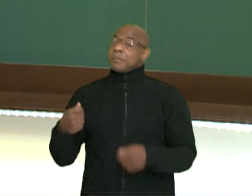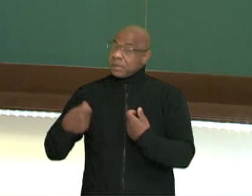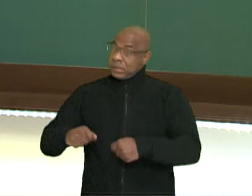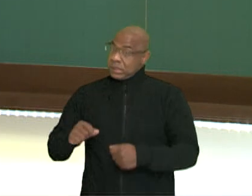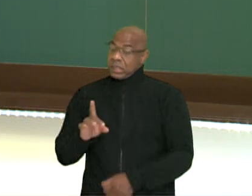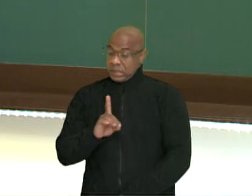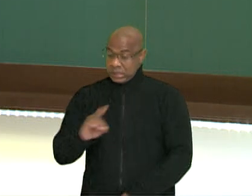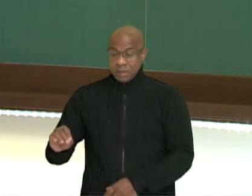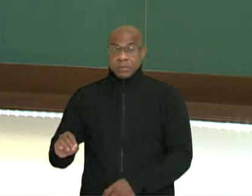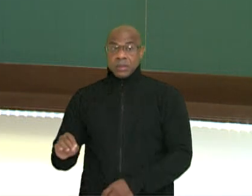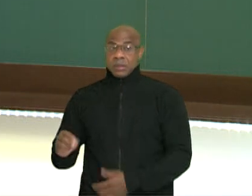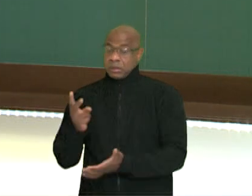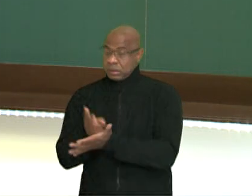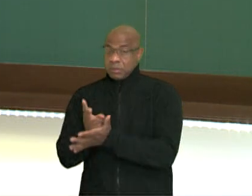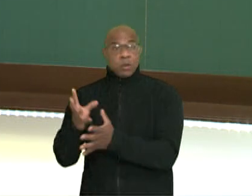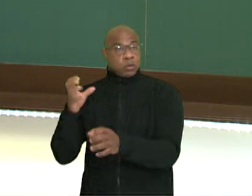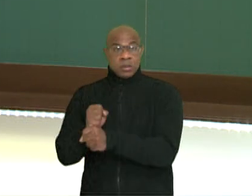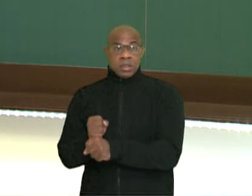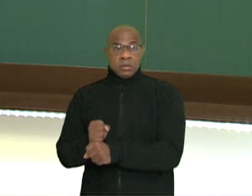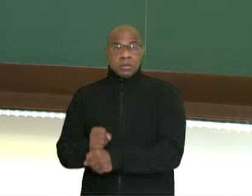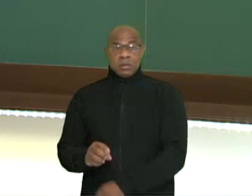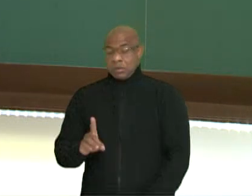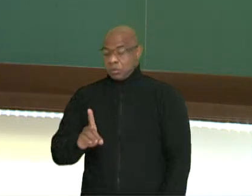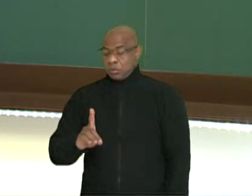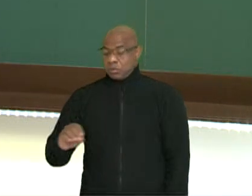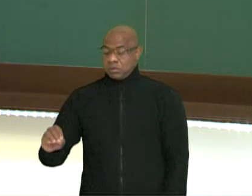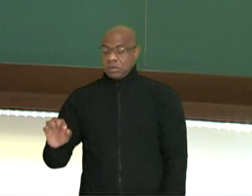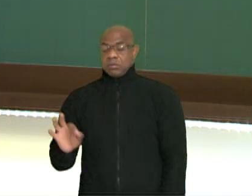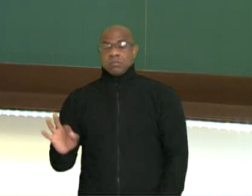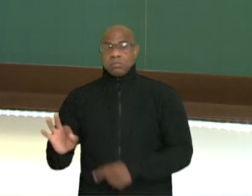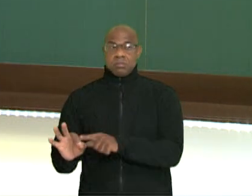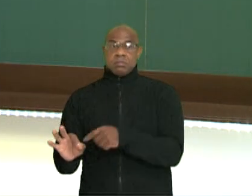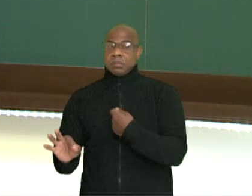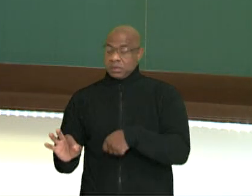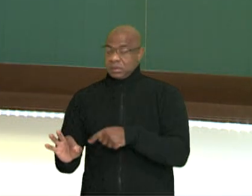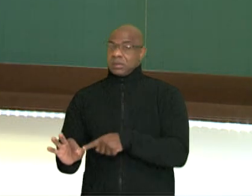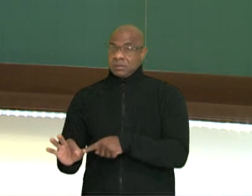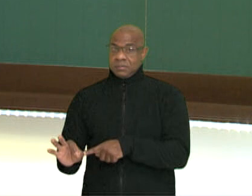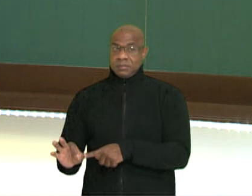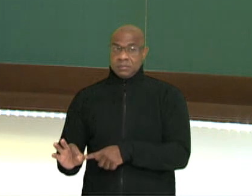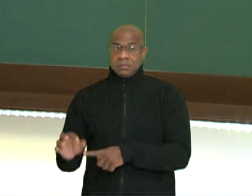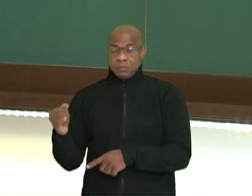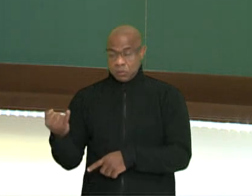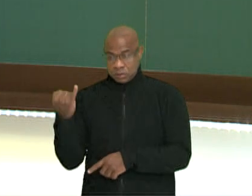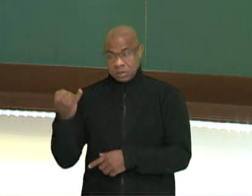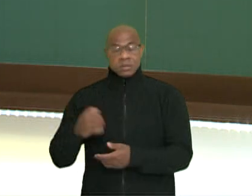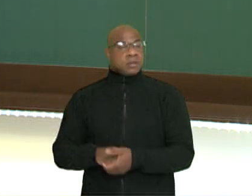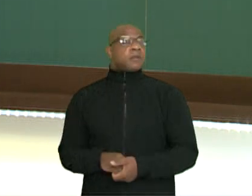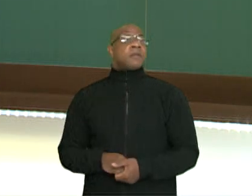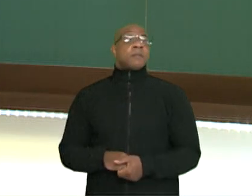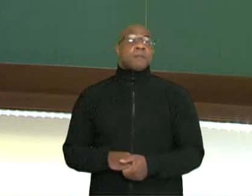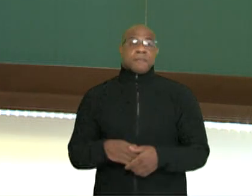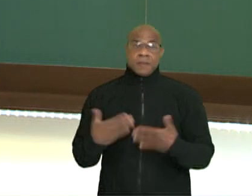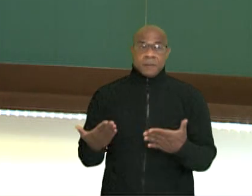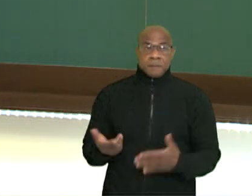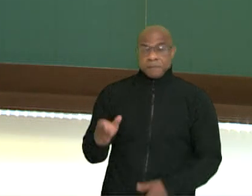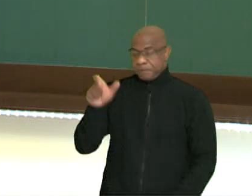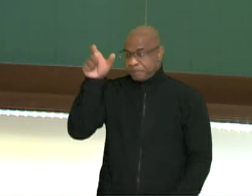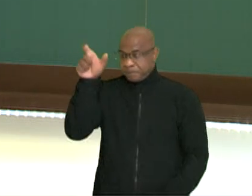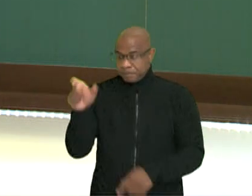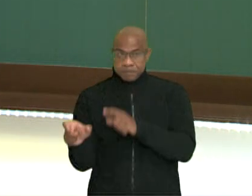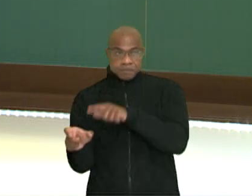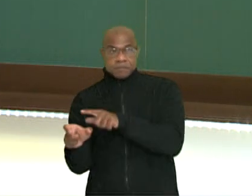fechar, porque é o total. Ele representa os 200 alunos, que é o total. Ok? Então a gente sabe que aqui,